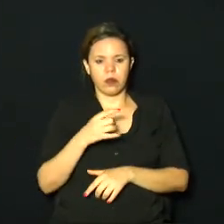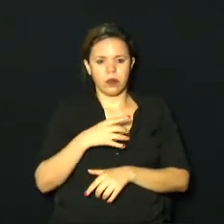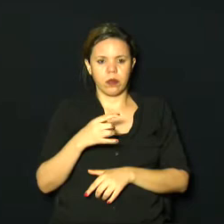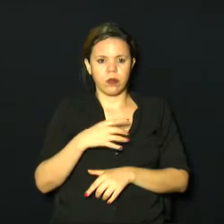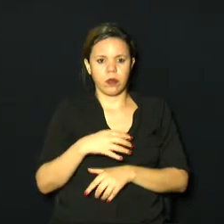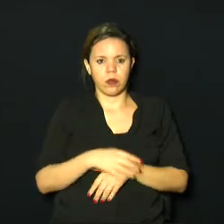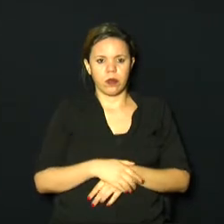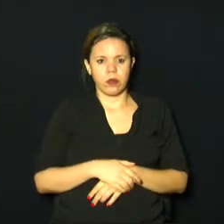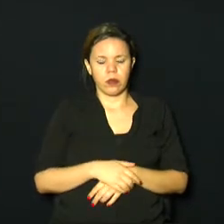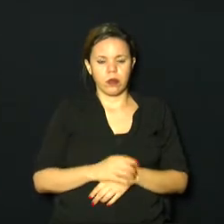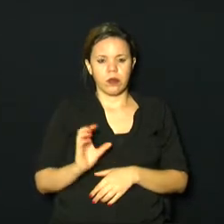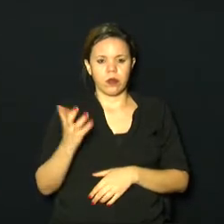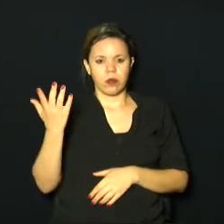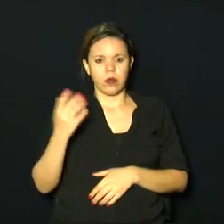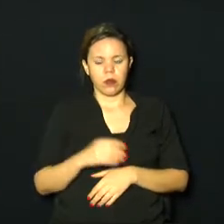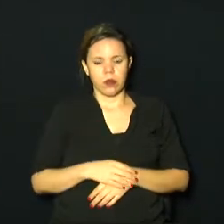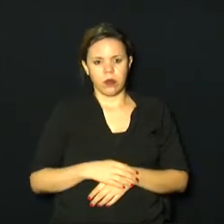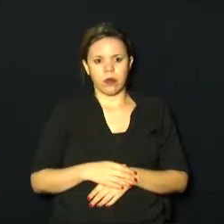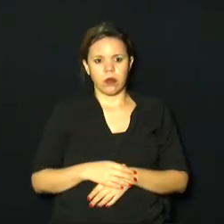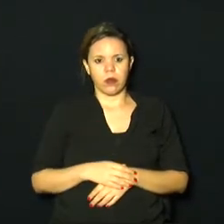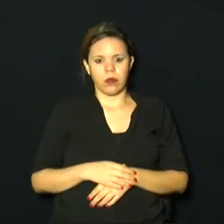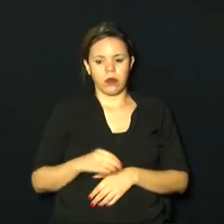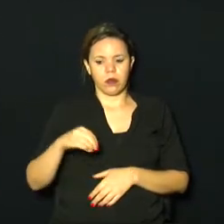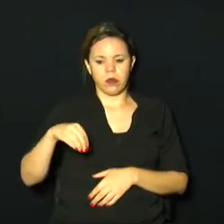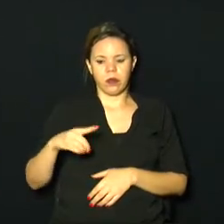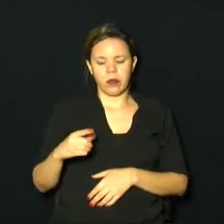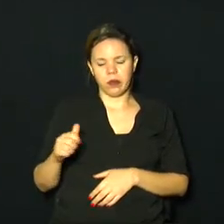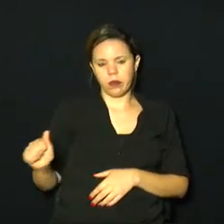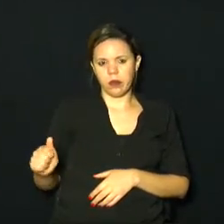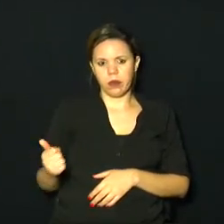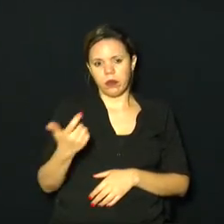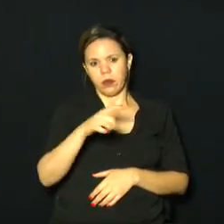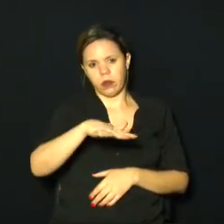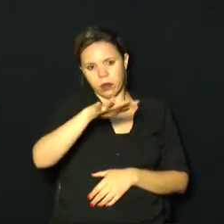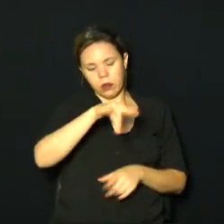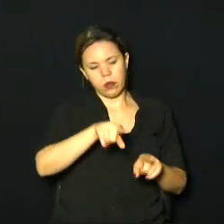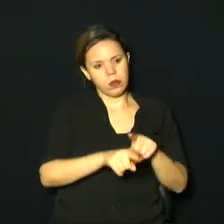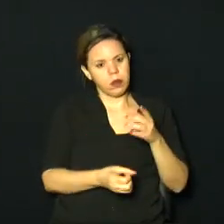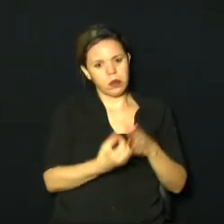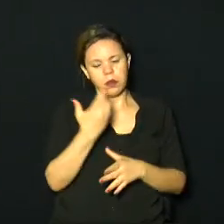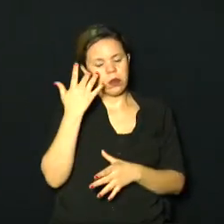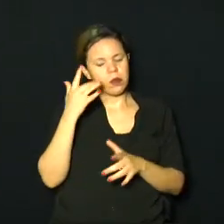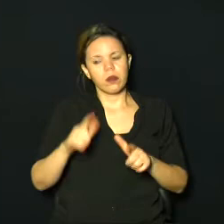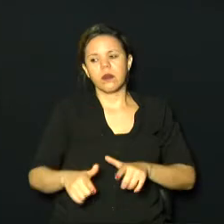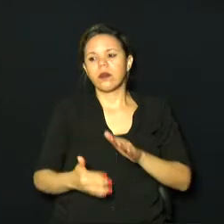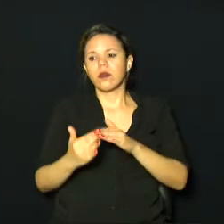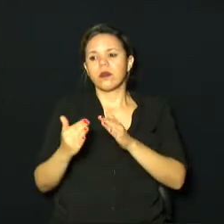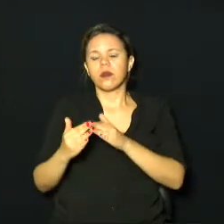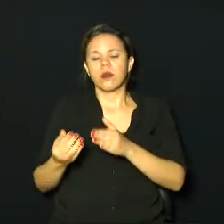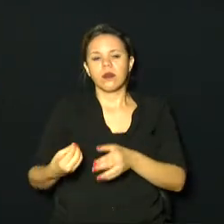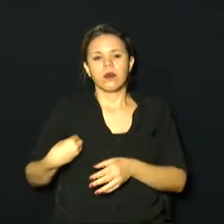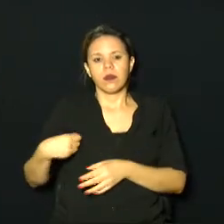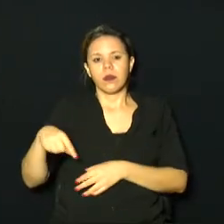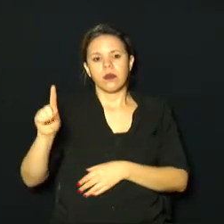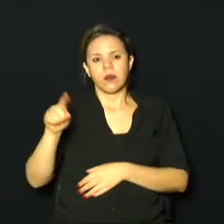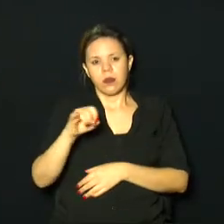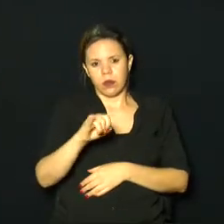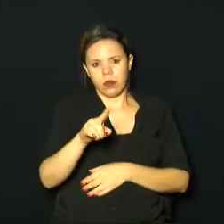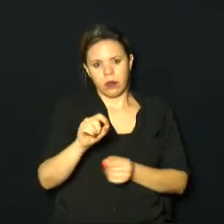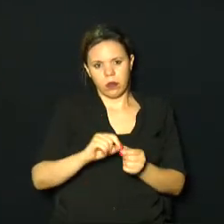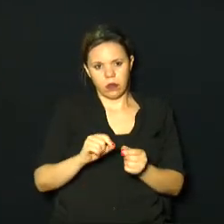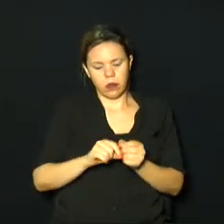que pode ocorrer com uma delas, pode ocorrer com eles, que eles também não têm para onde ir. Então, se você fizer